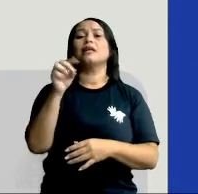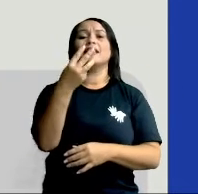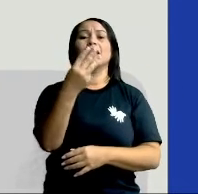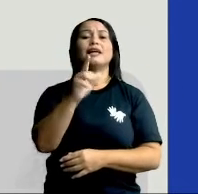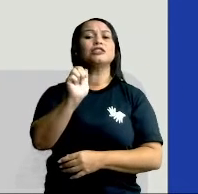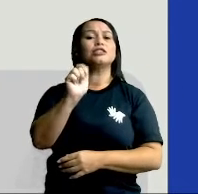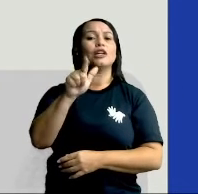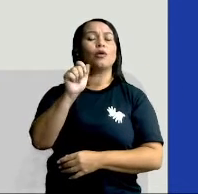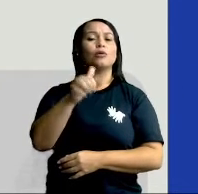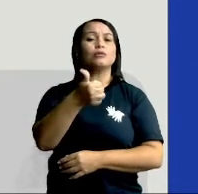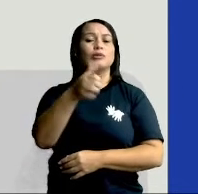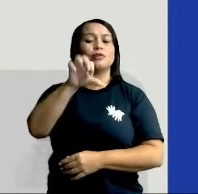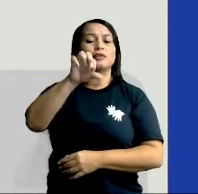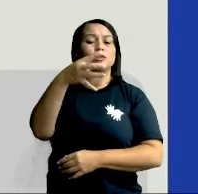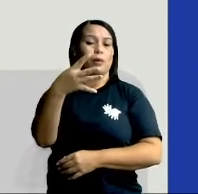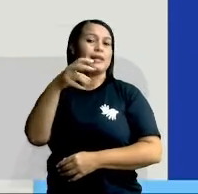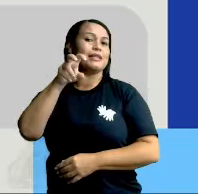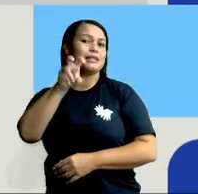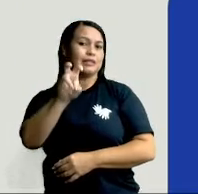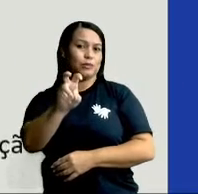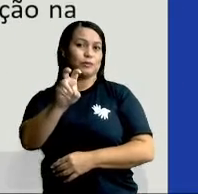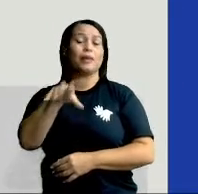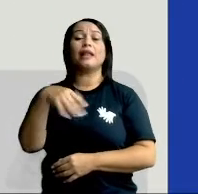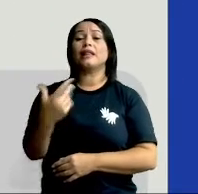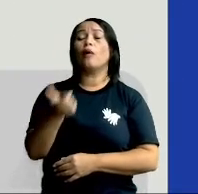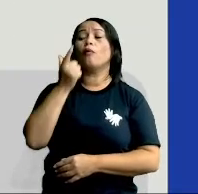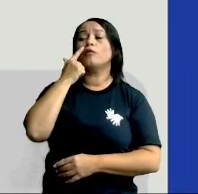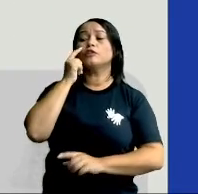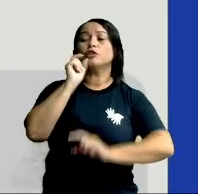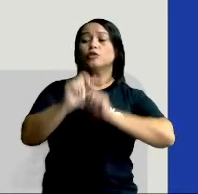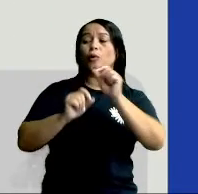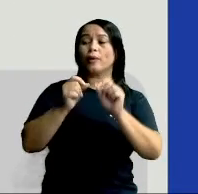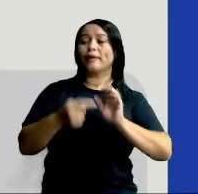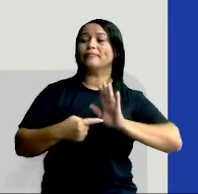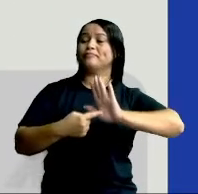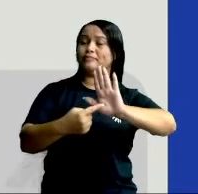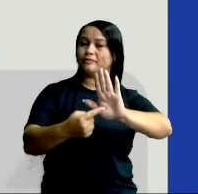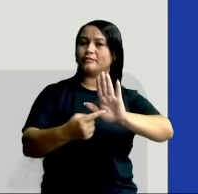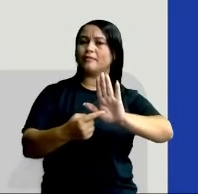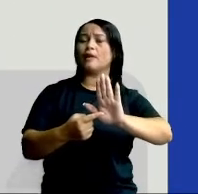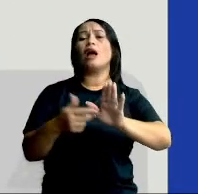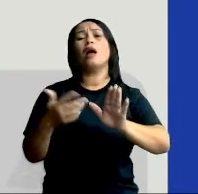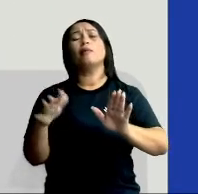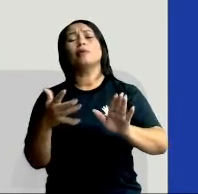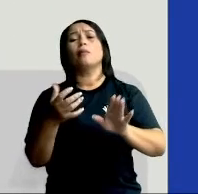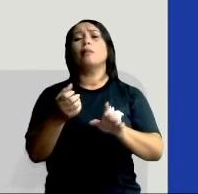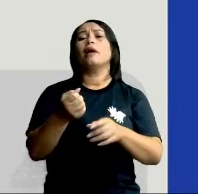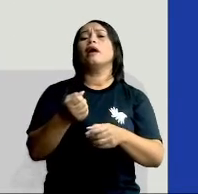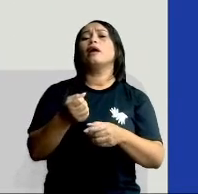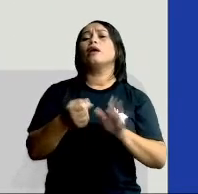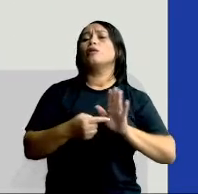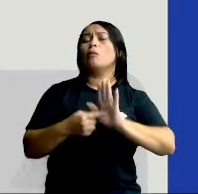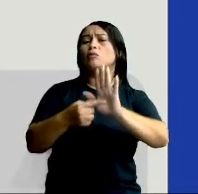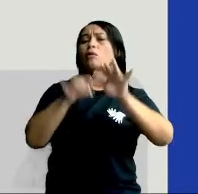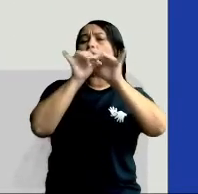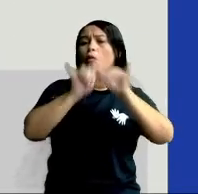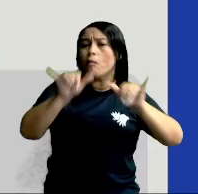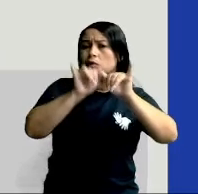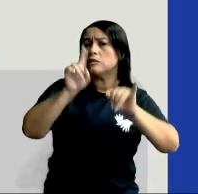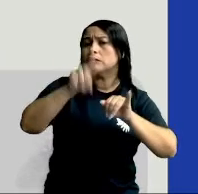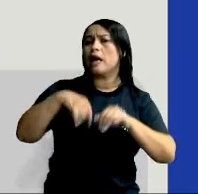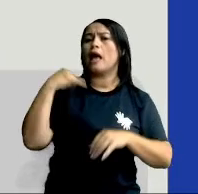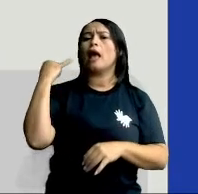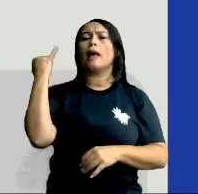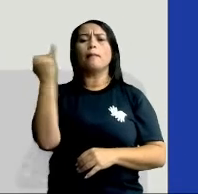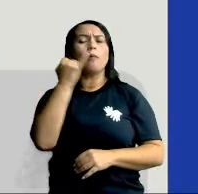agosto de 1945. Então, vejam aí que a gente traz algumas informações, é importante trazer esse